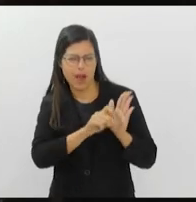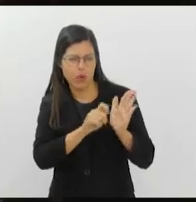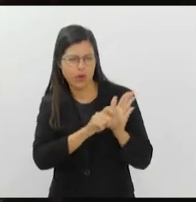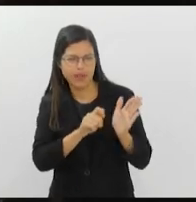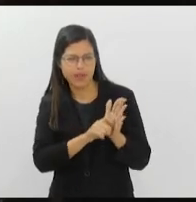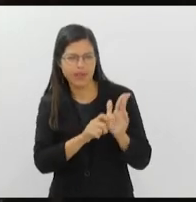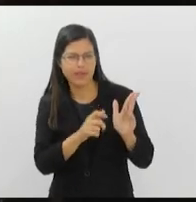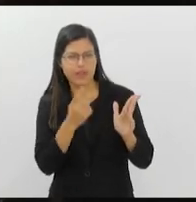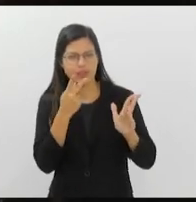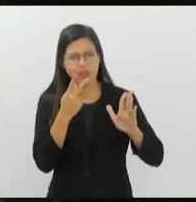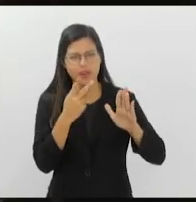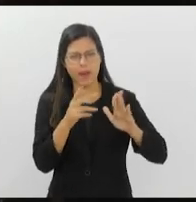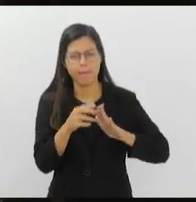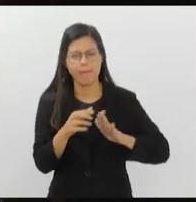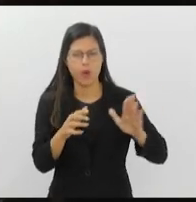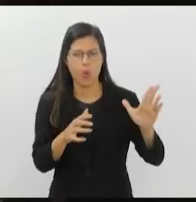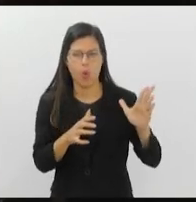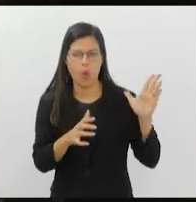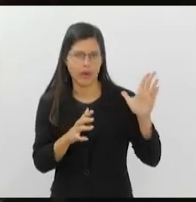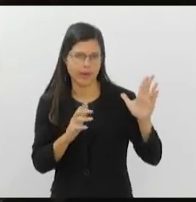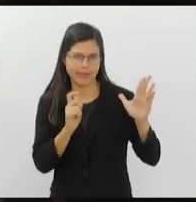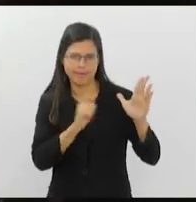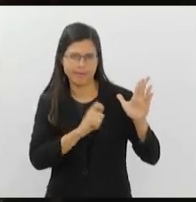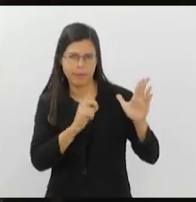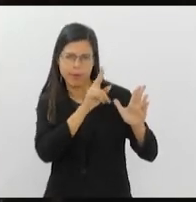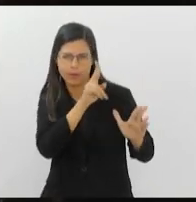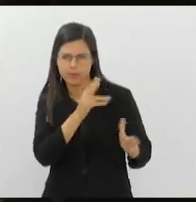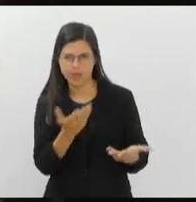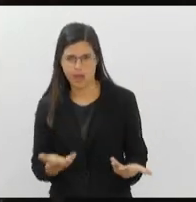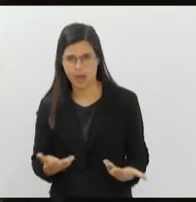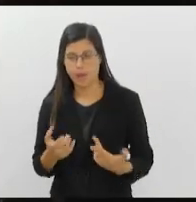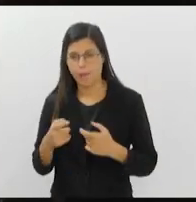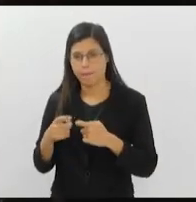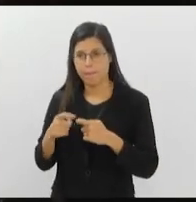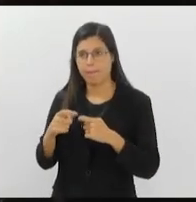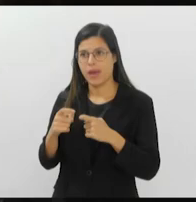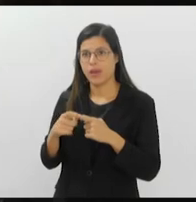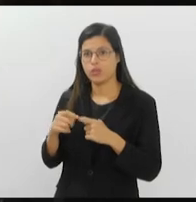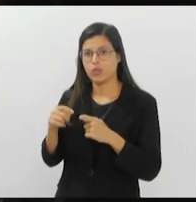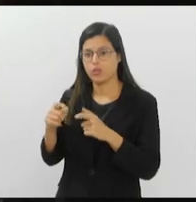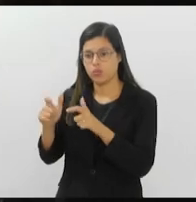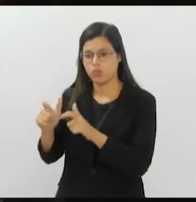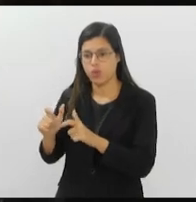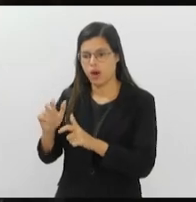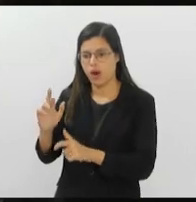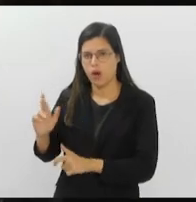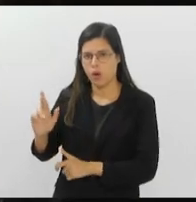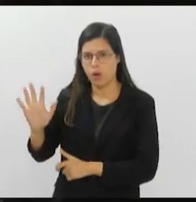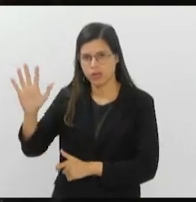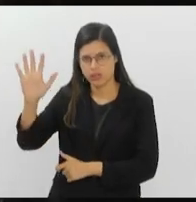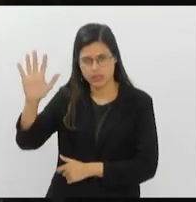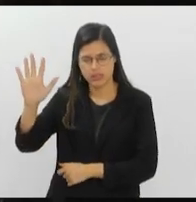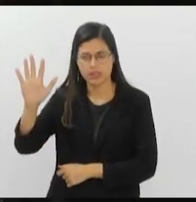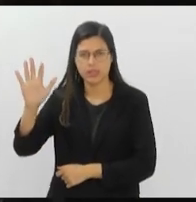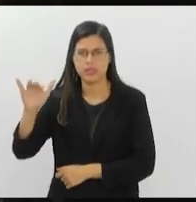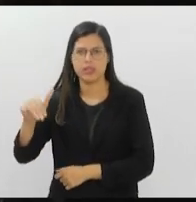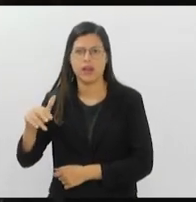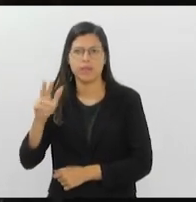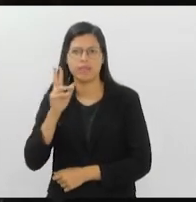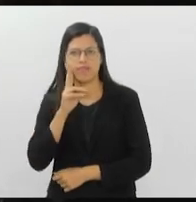serve para alguma coisa. Né? Mas eu, como médico na Rocinha, que via a cannabis como parte